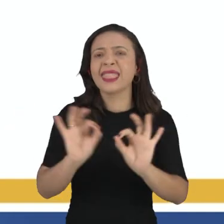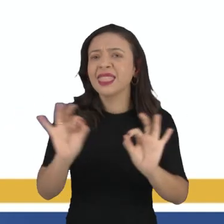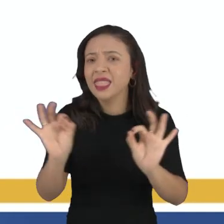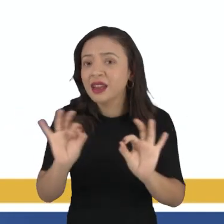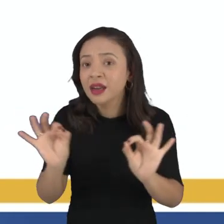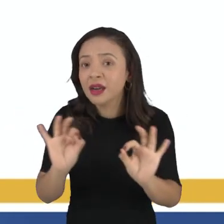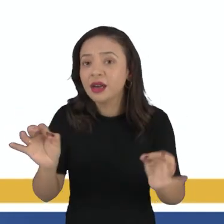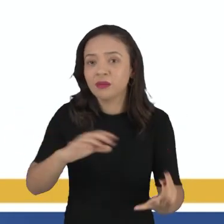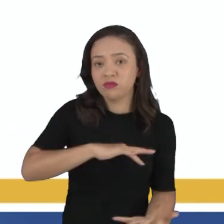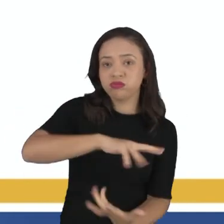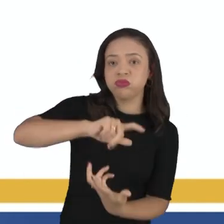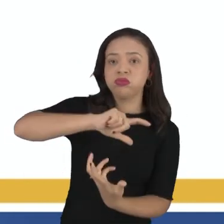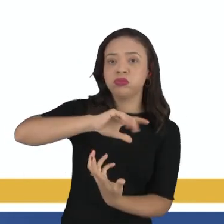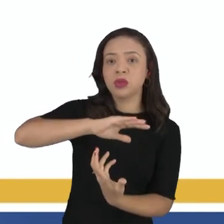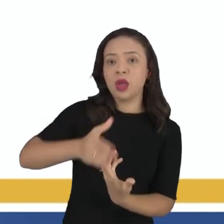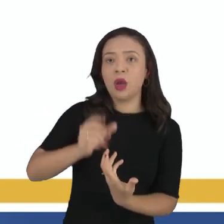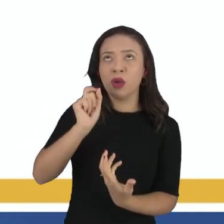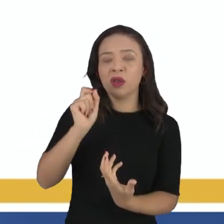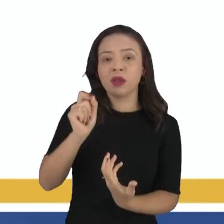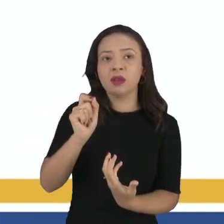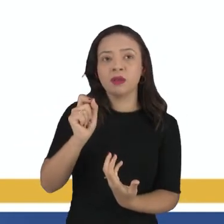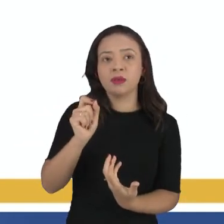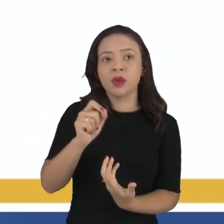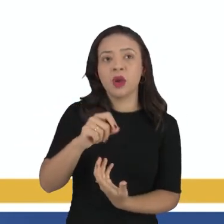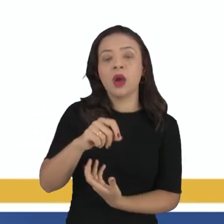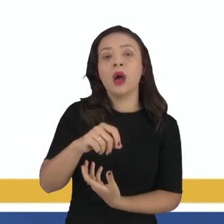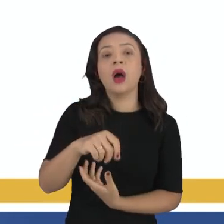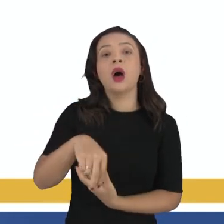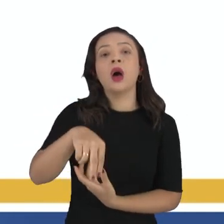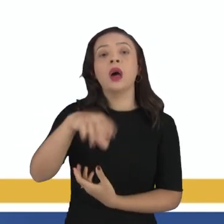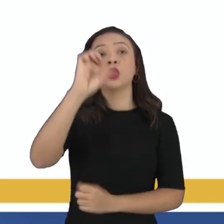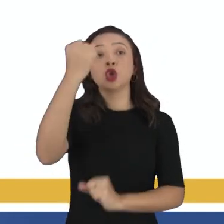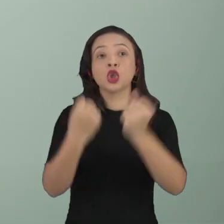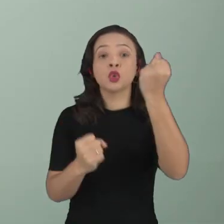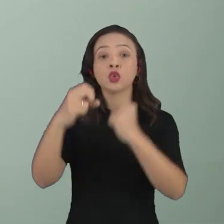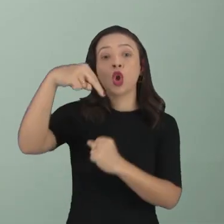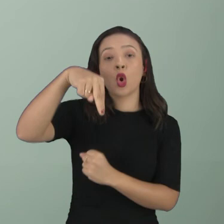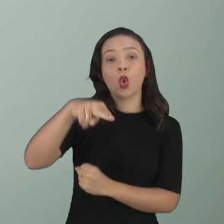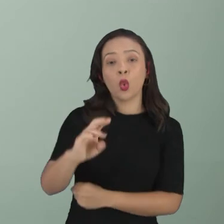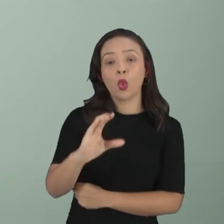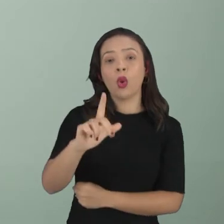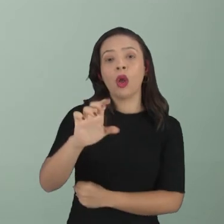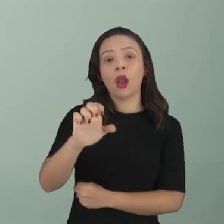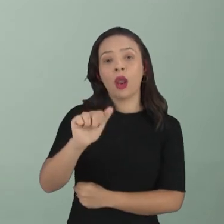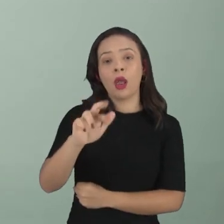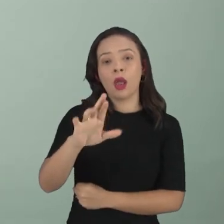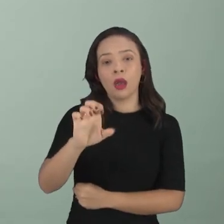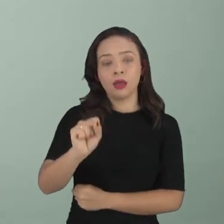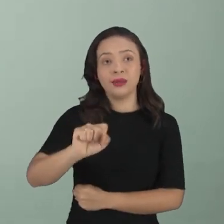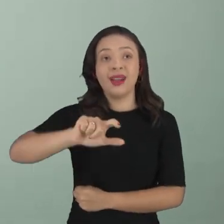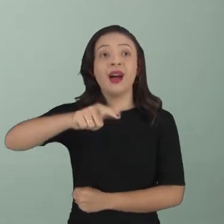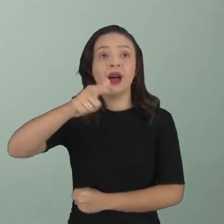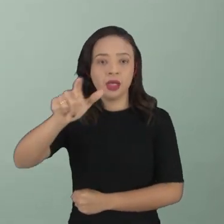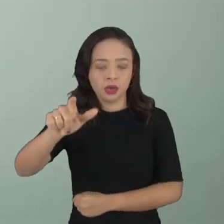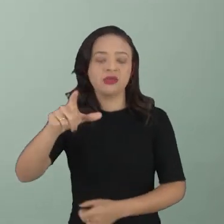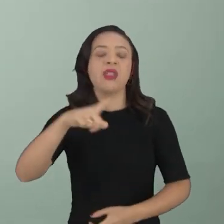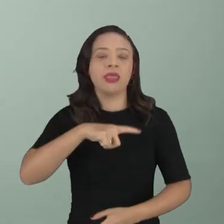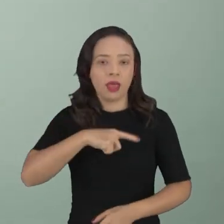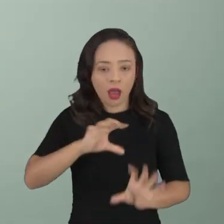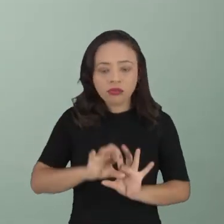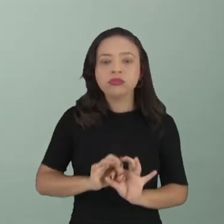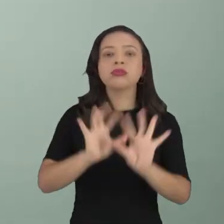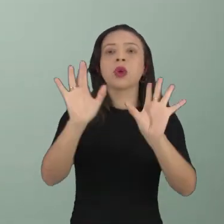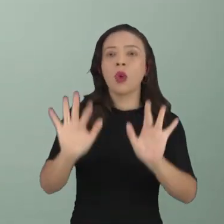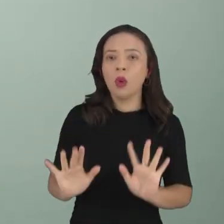emite poluentes na atmosfera, são as usinas nucleares, tá? Todas as outras ali emitem gases do